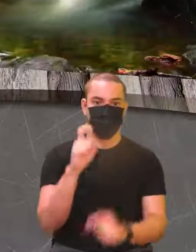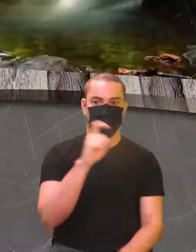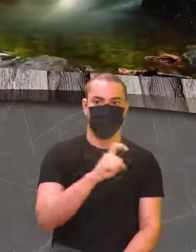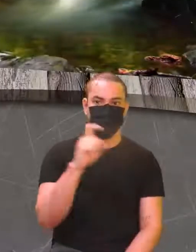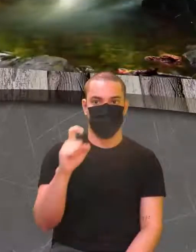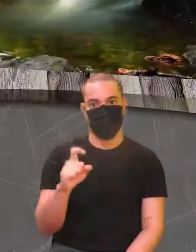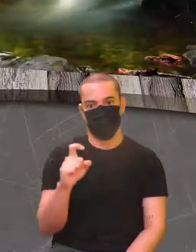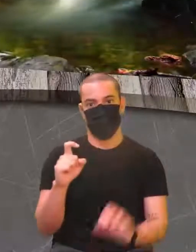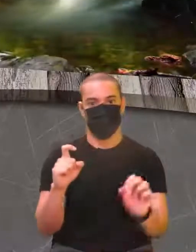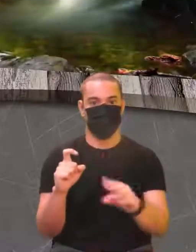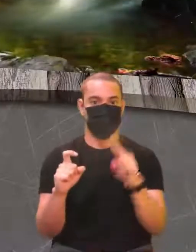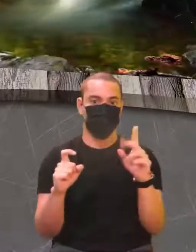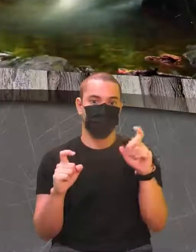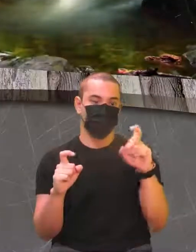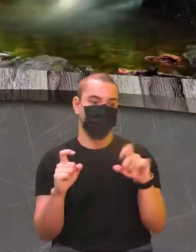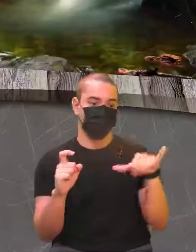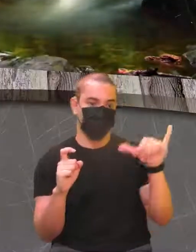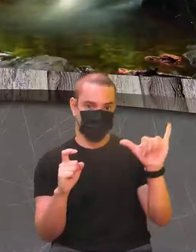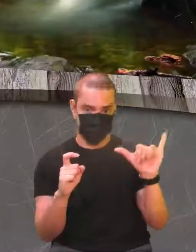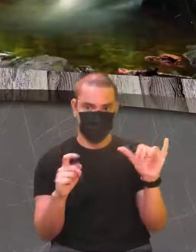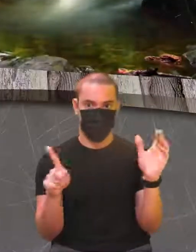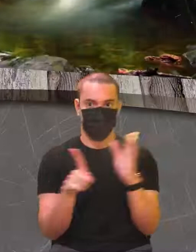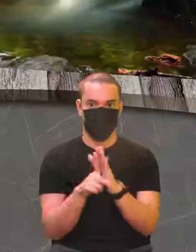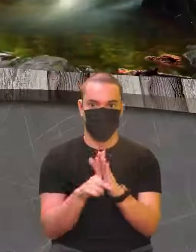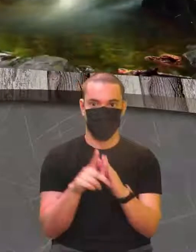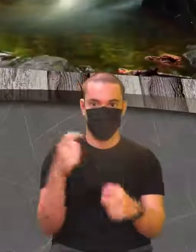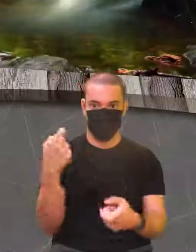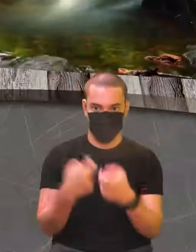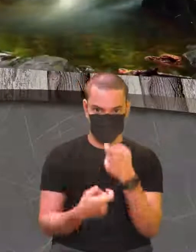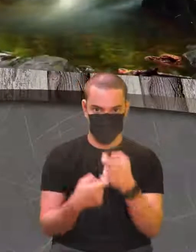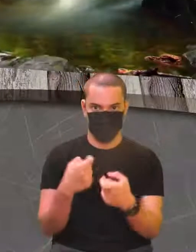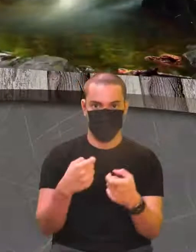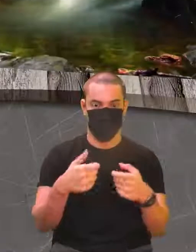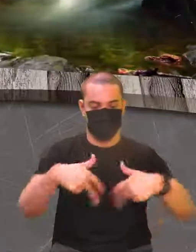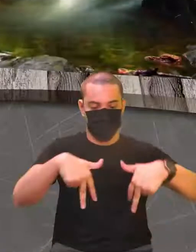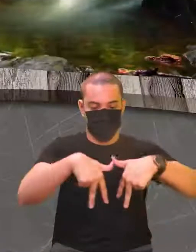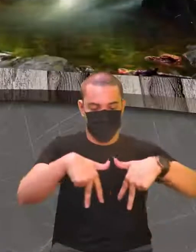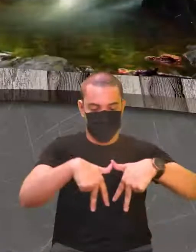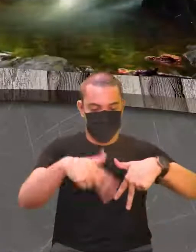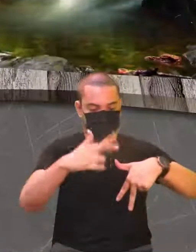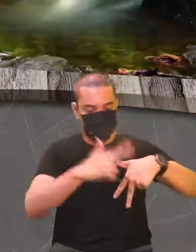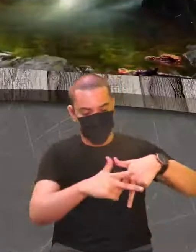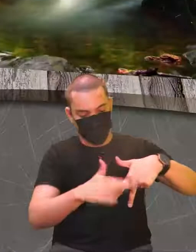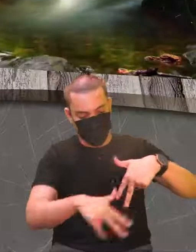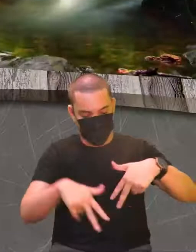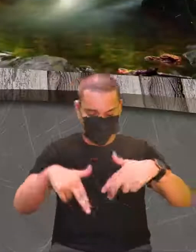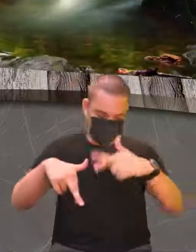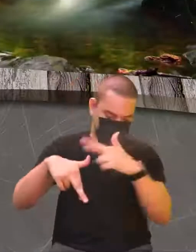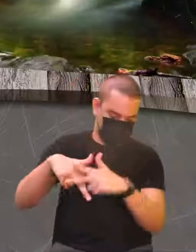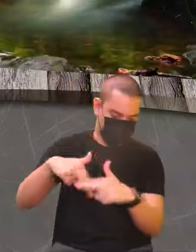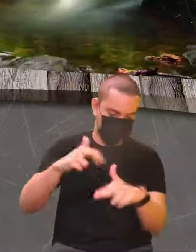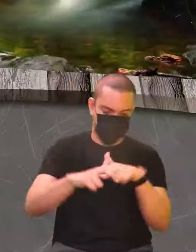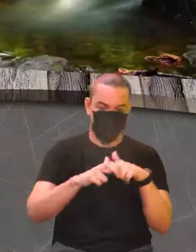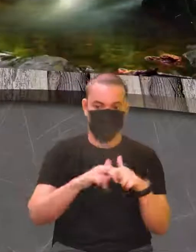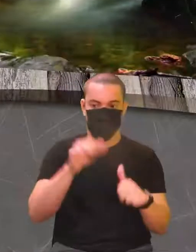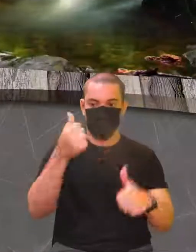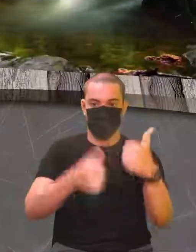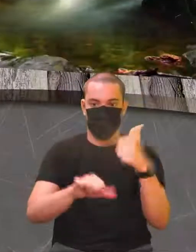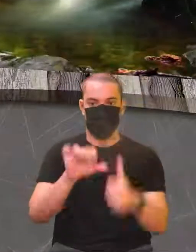e o XY, ou seja, os cromossomos sexuais, tá bom? Então, quando a gente vai olhar cada